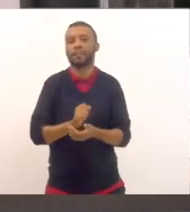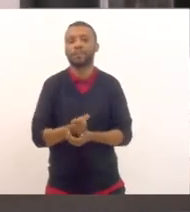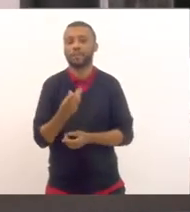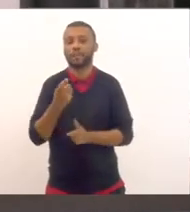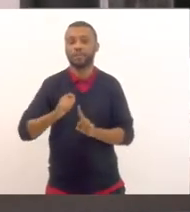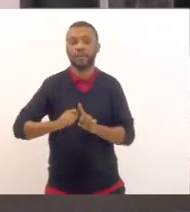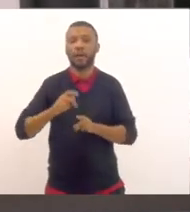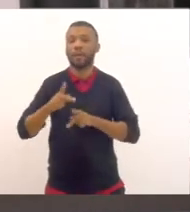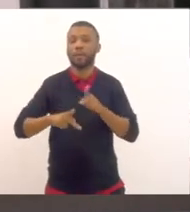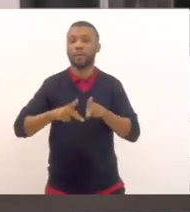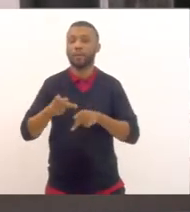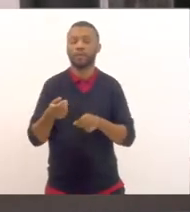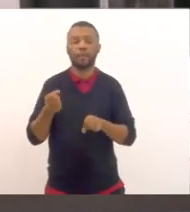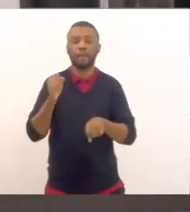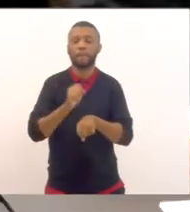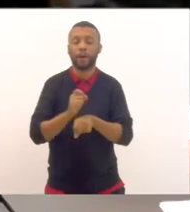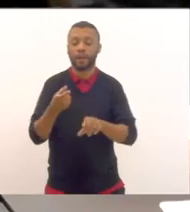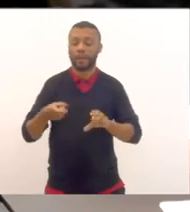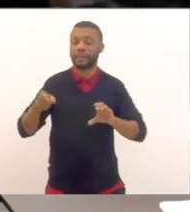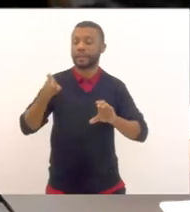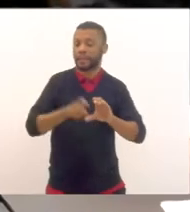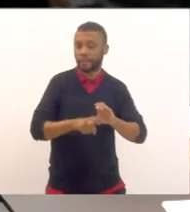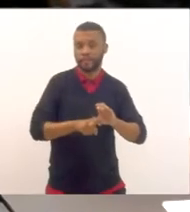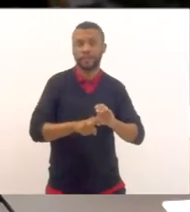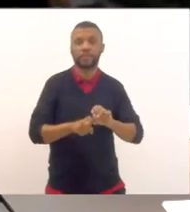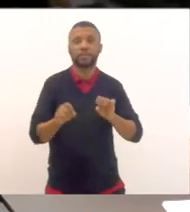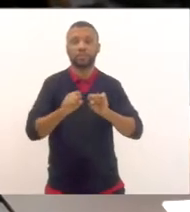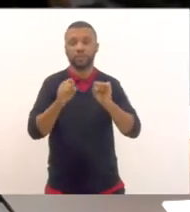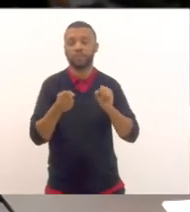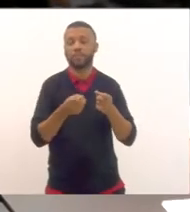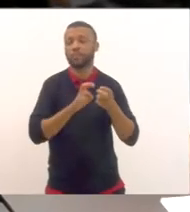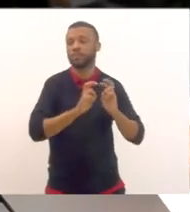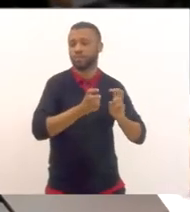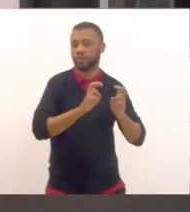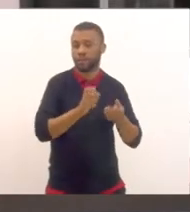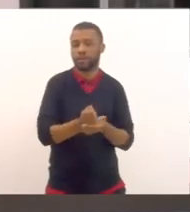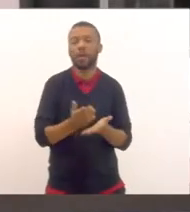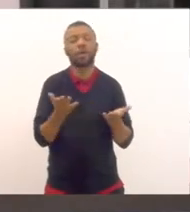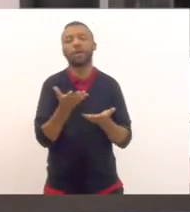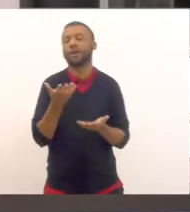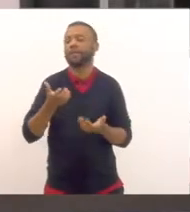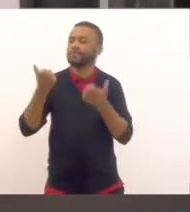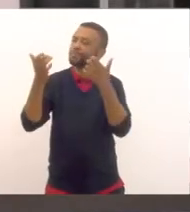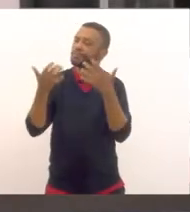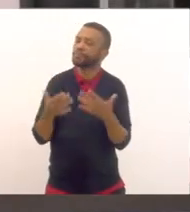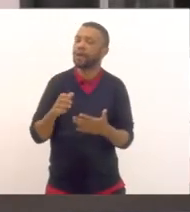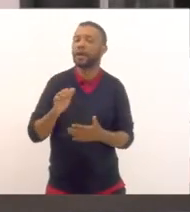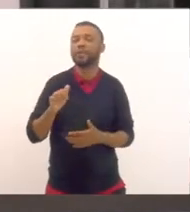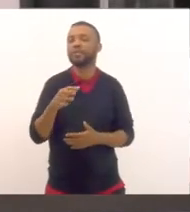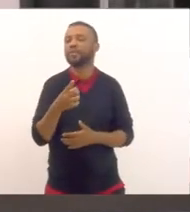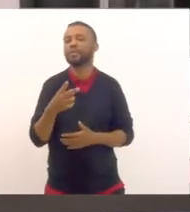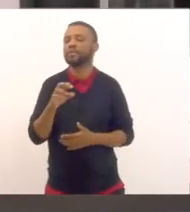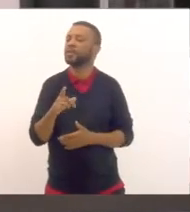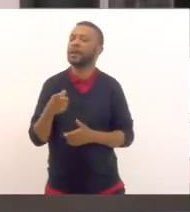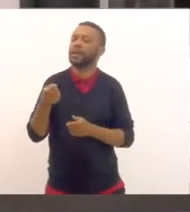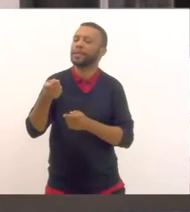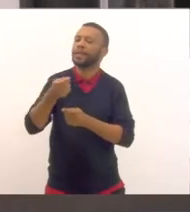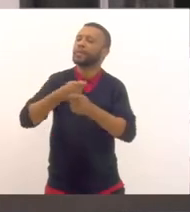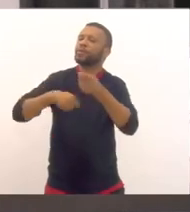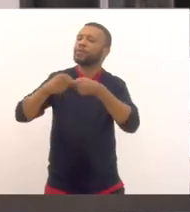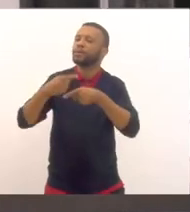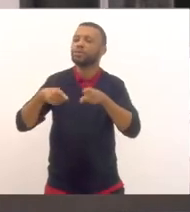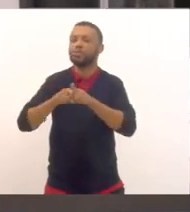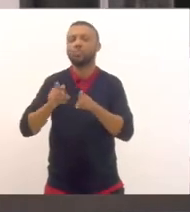prejuízo da população que o sistema correta sem caso queria ouvir agora Alexandre por gente é deixado como é que tá as negociações